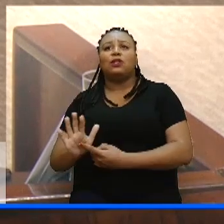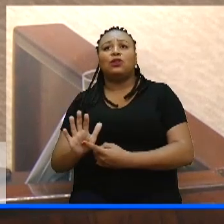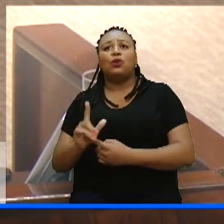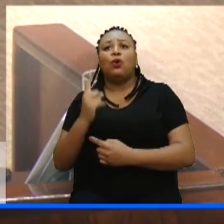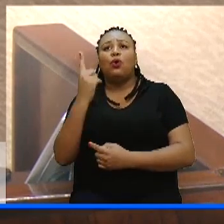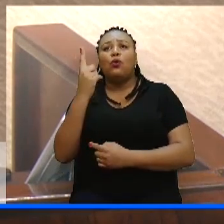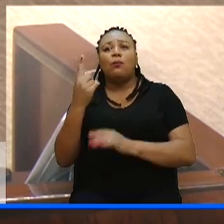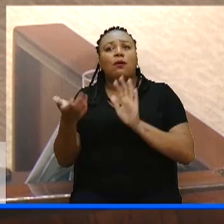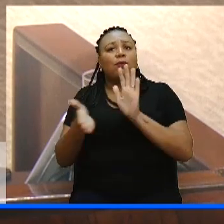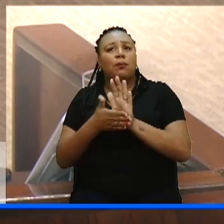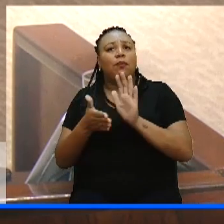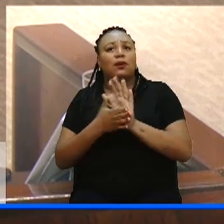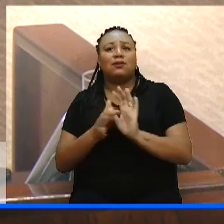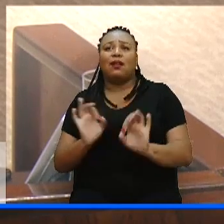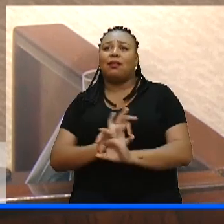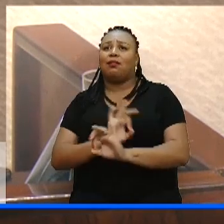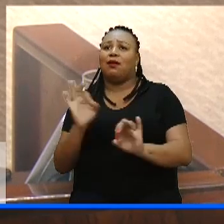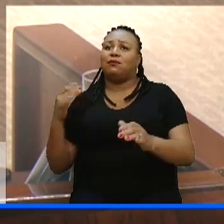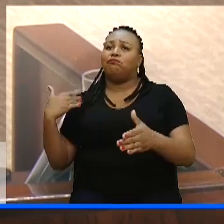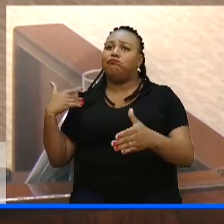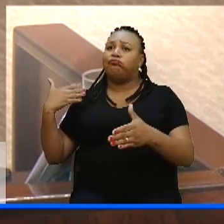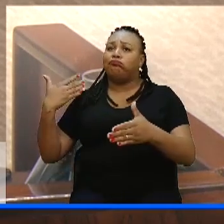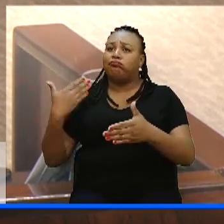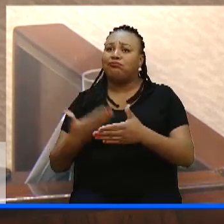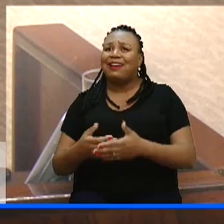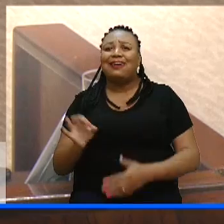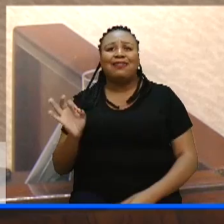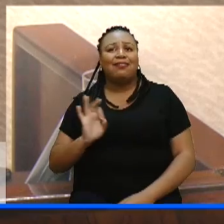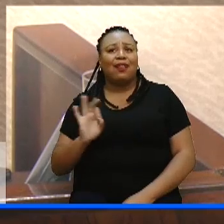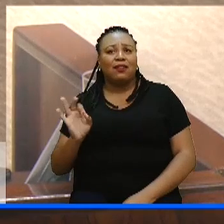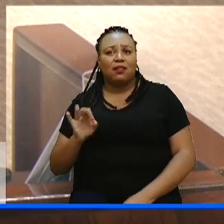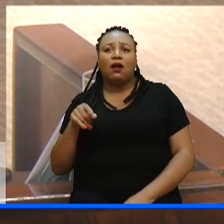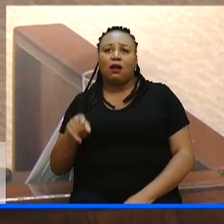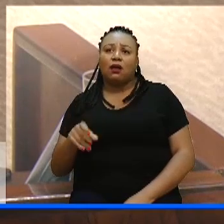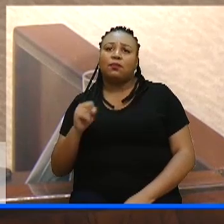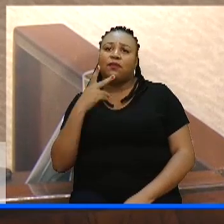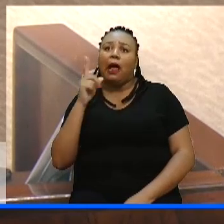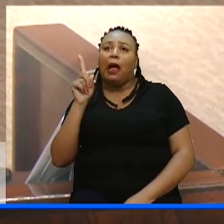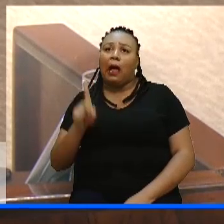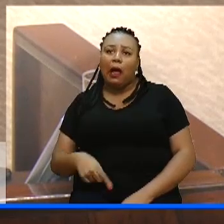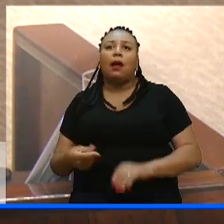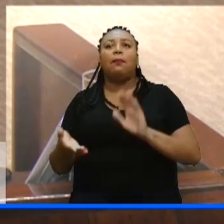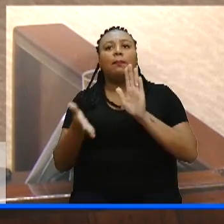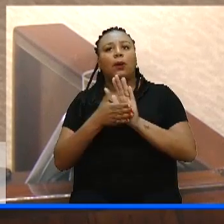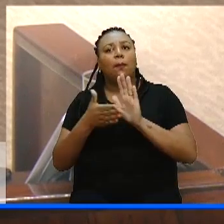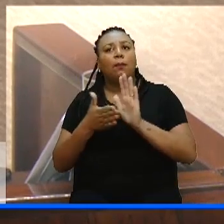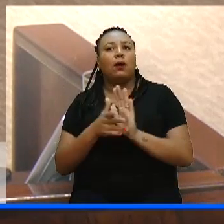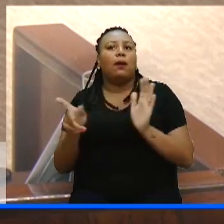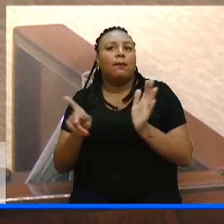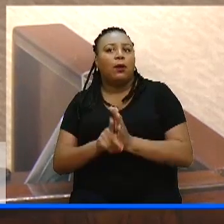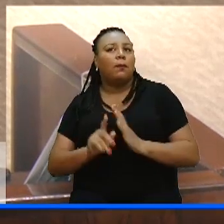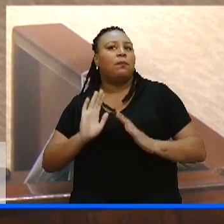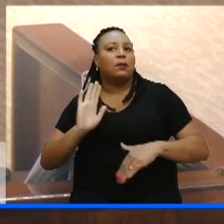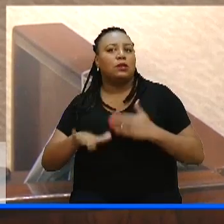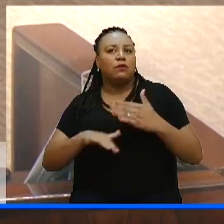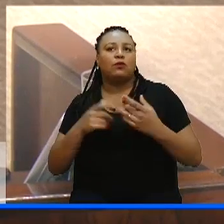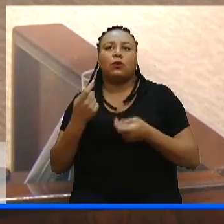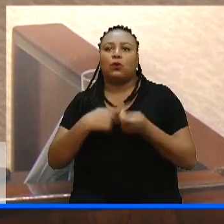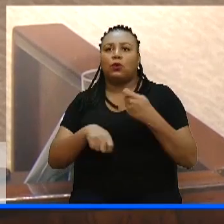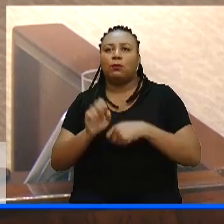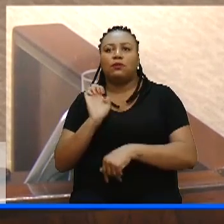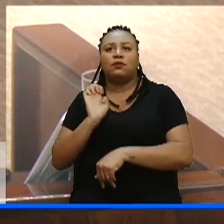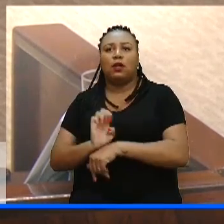proposta sequer até o presente momento que a gente possa dizer esta é uma proposta para o desenvolvimento econômico do estado do rio grande do